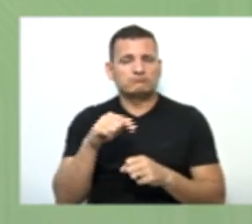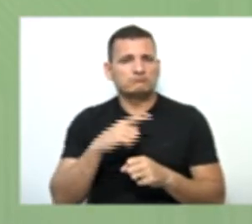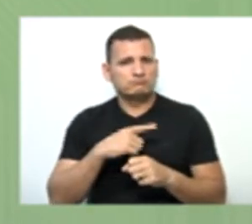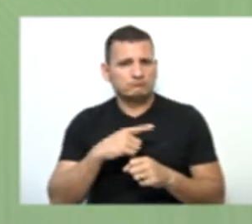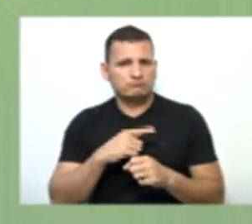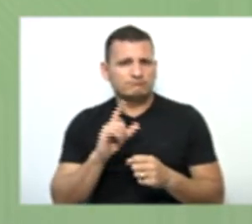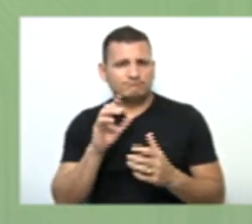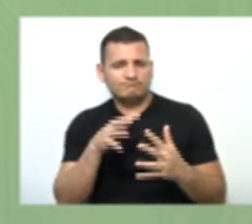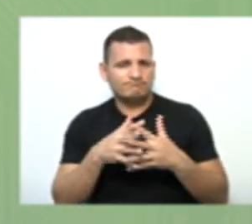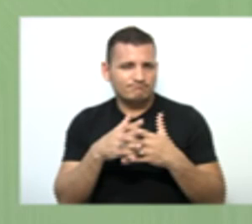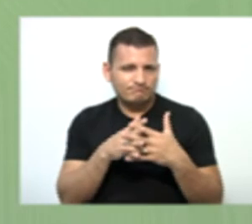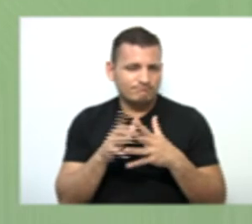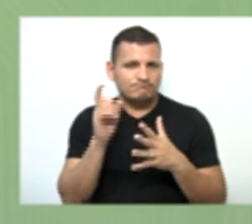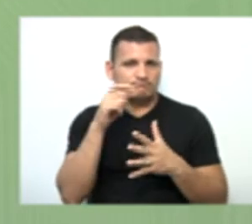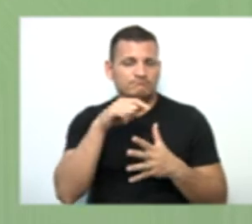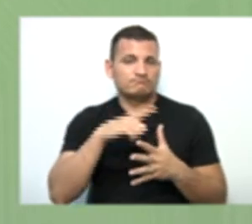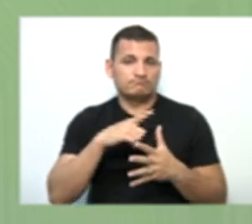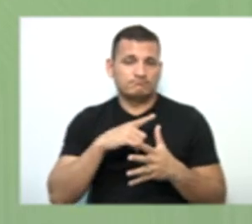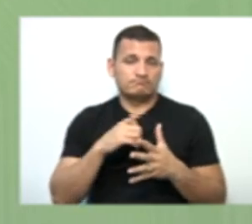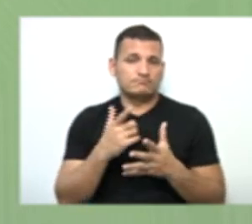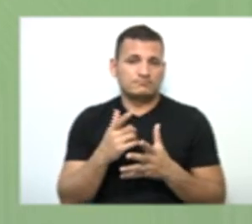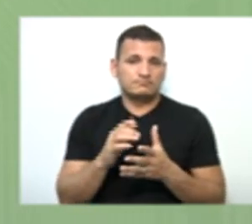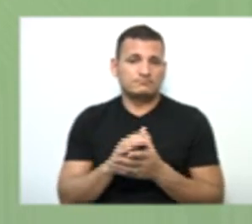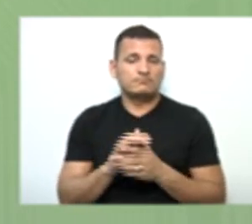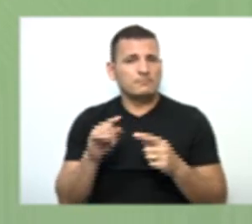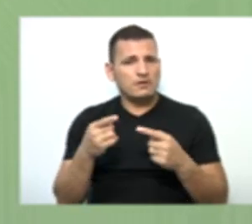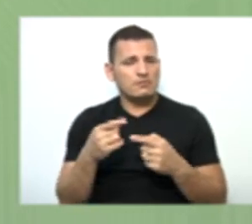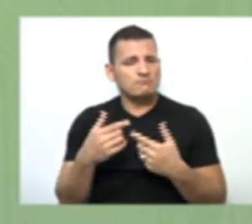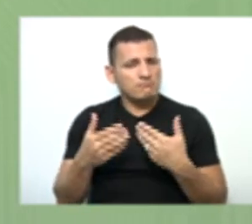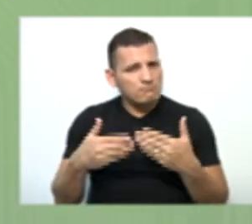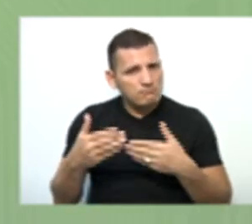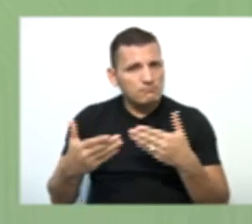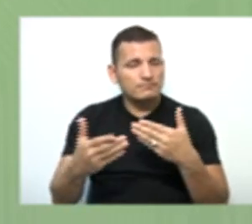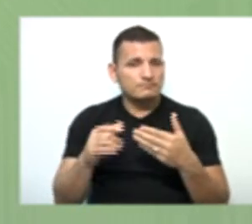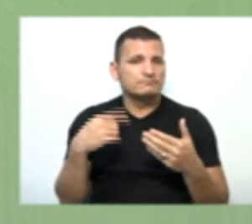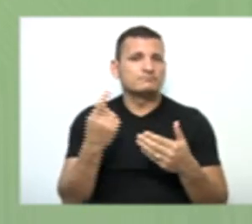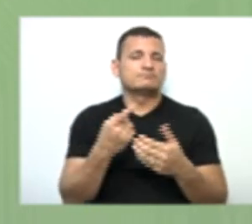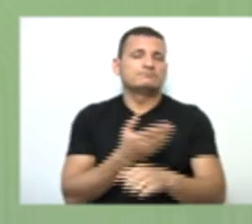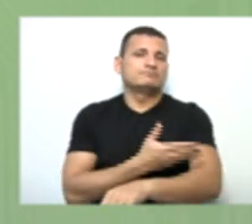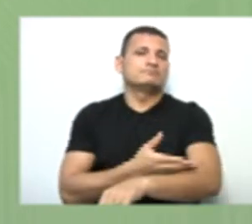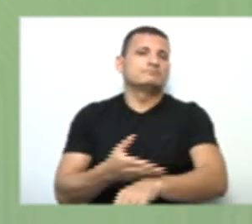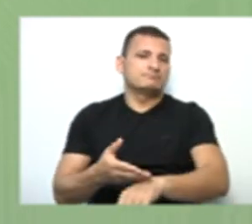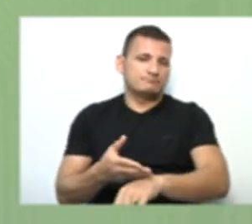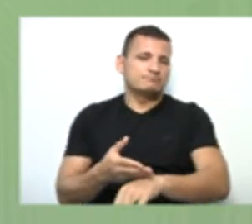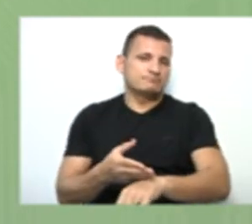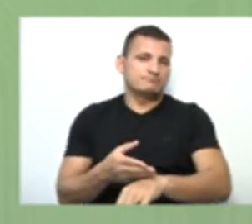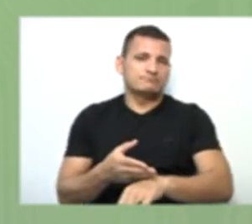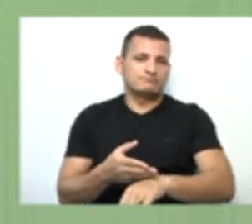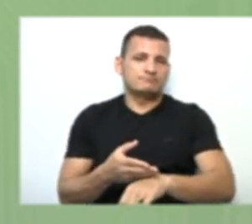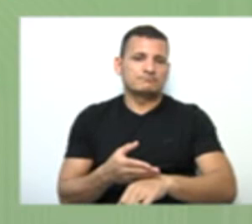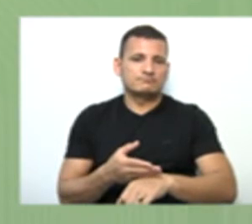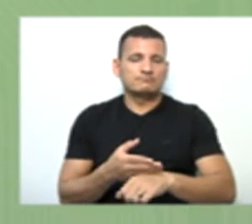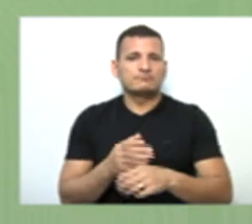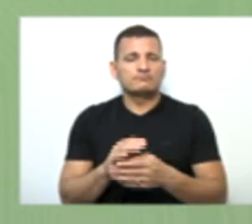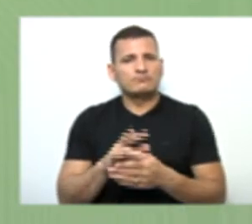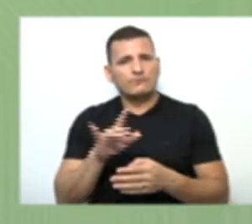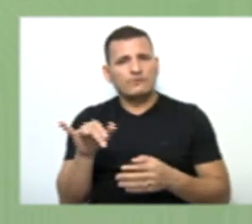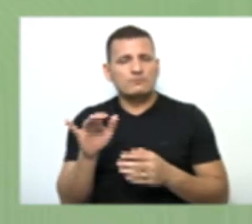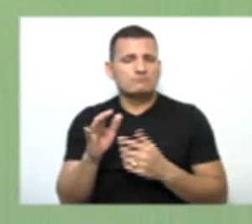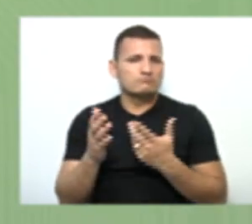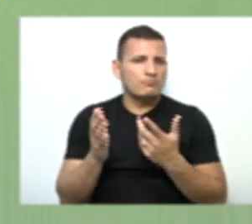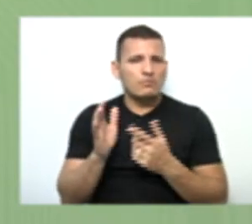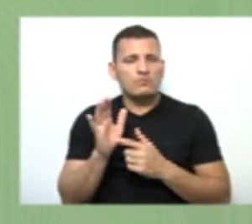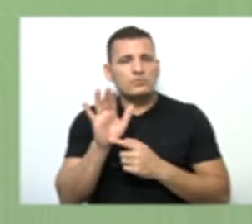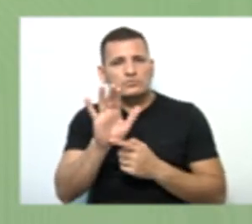certa complexidade, mas só que com o tempo a gente vamos nos acostumando e vamos desmistificando a